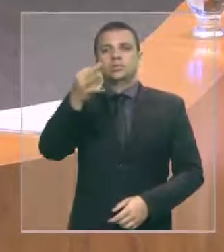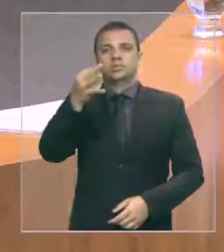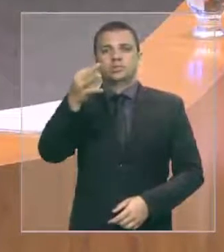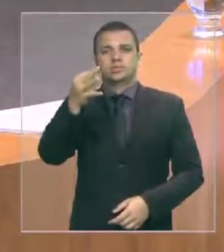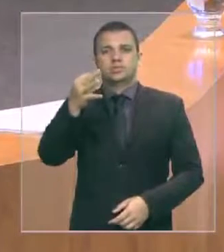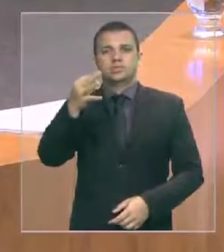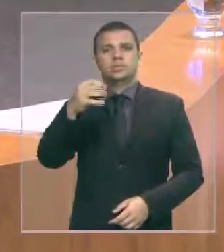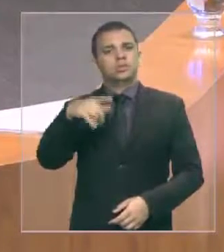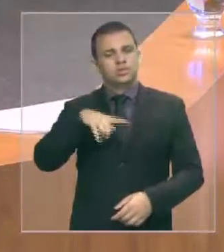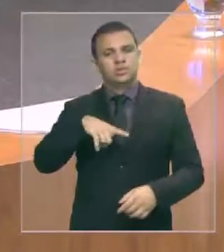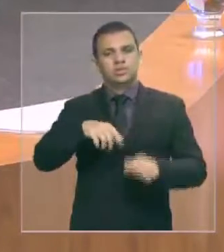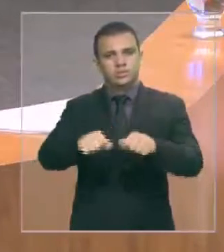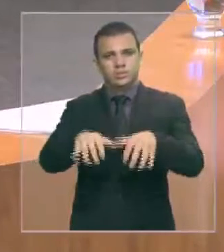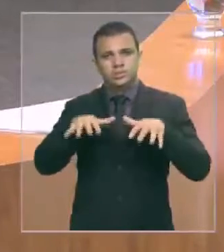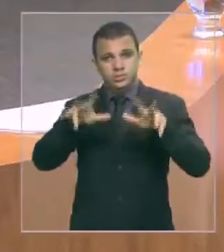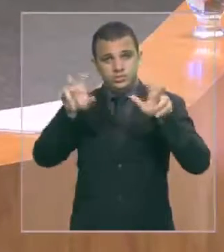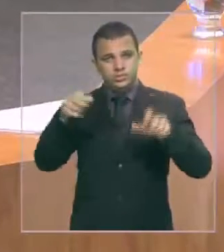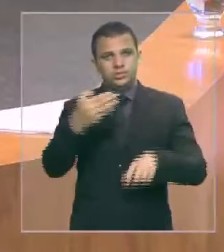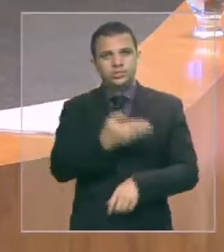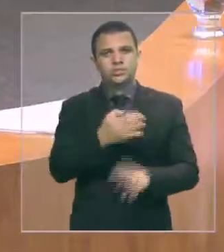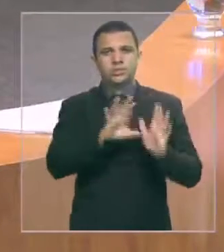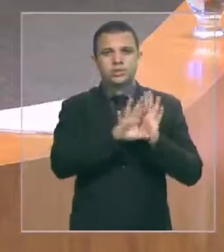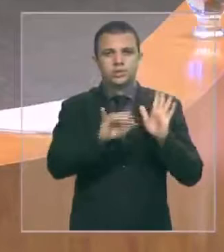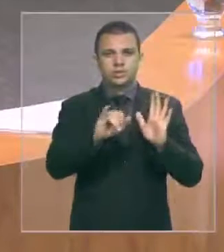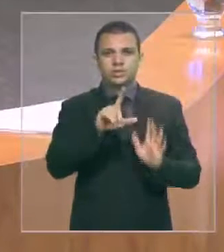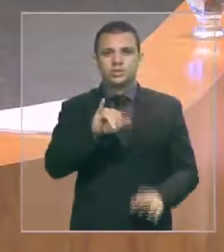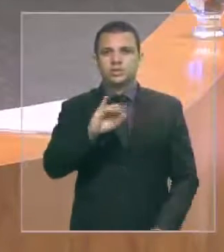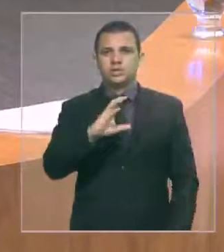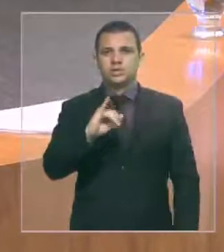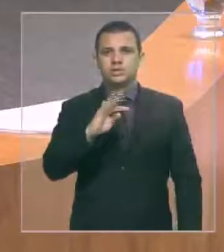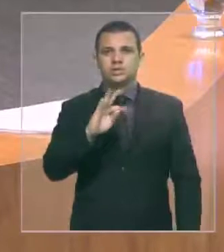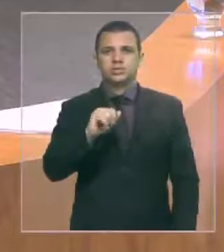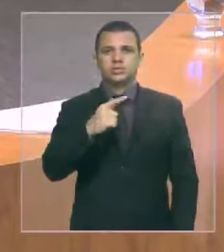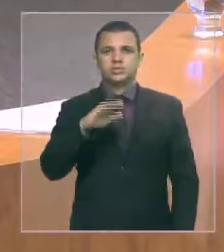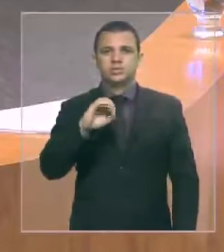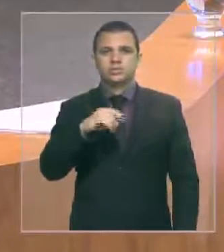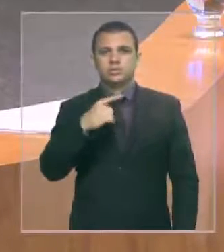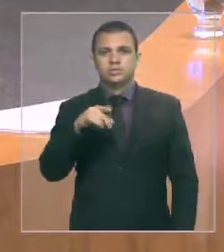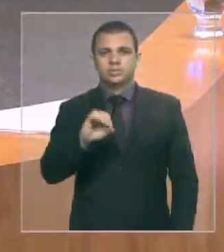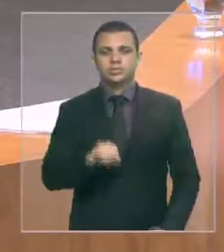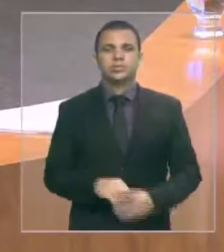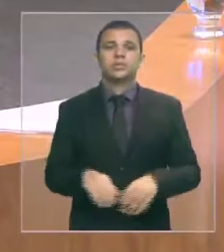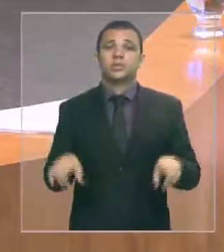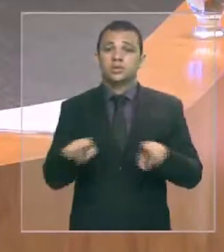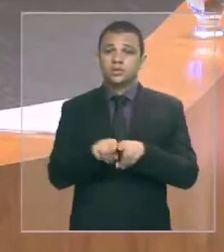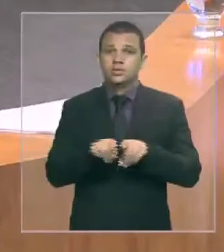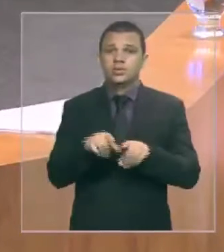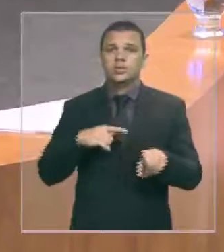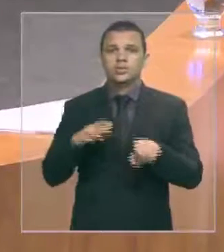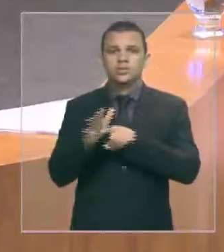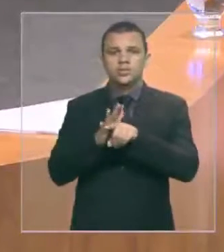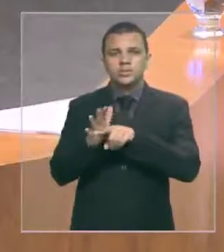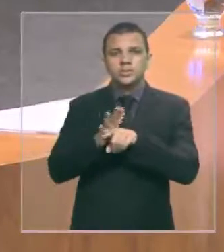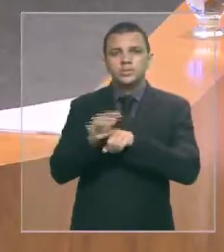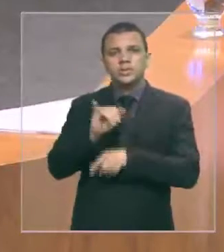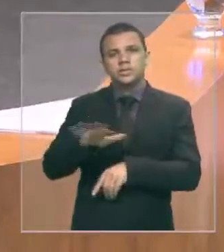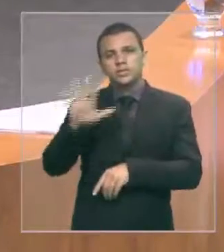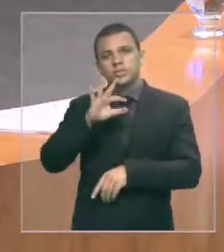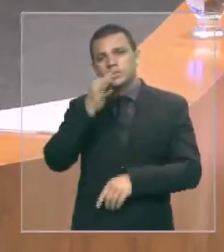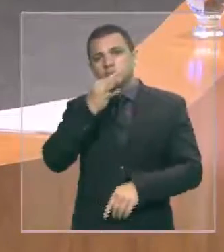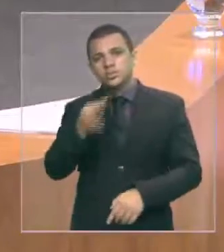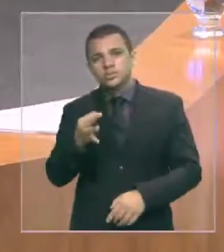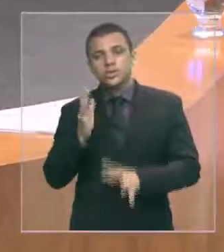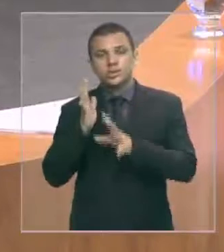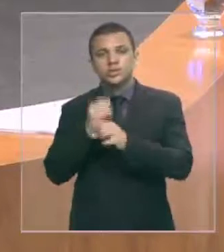sobre esta licitação. Também houve pesquisa de imagem e opinião com uma amostragem